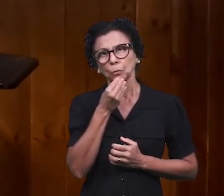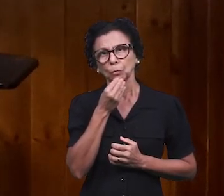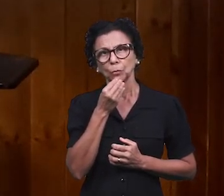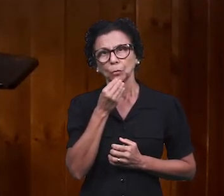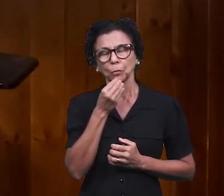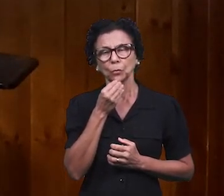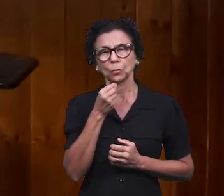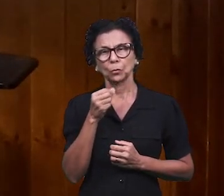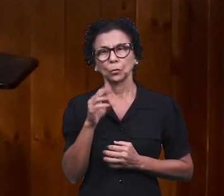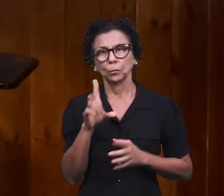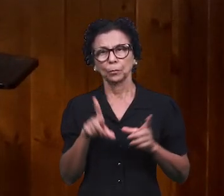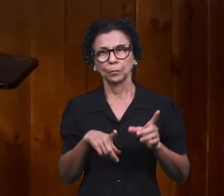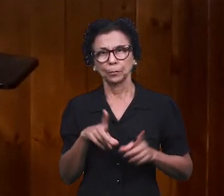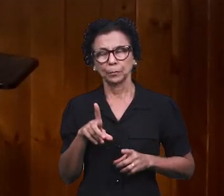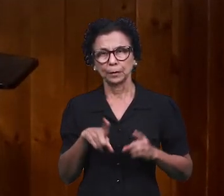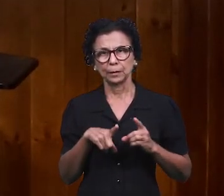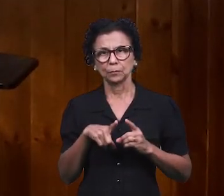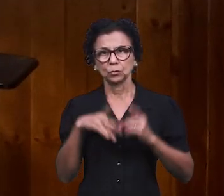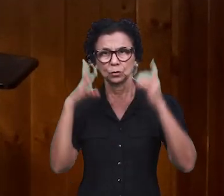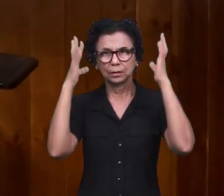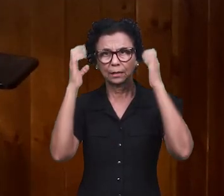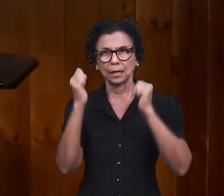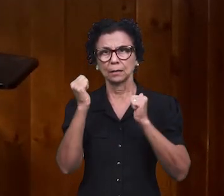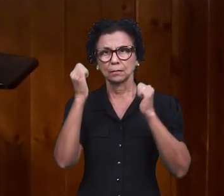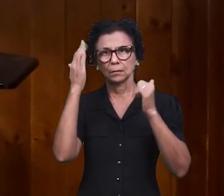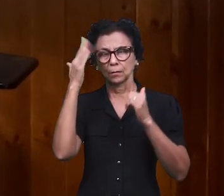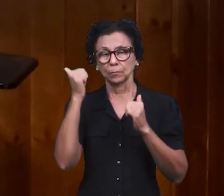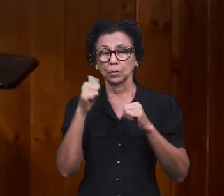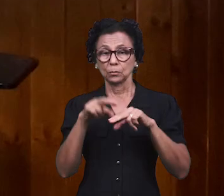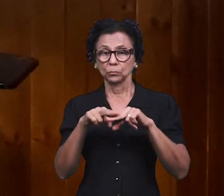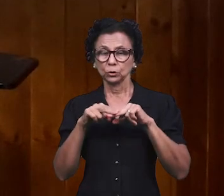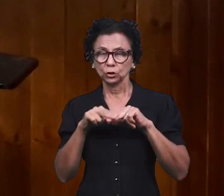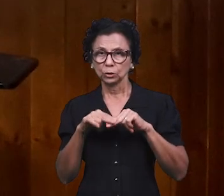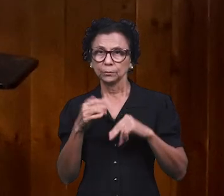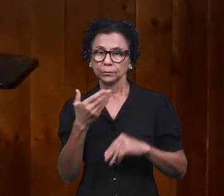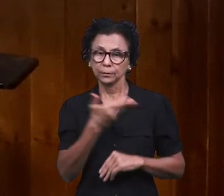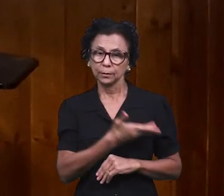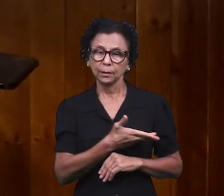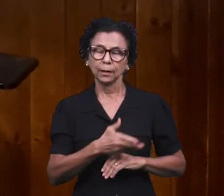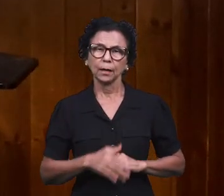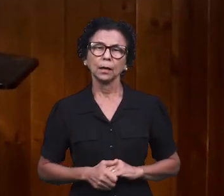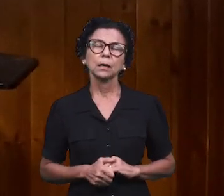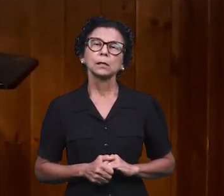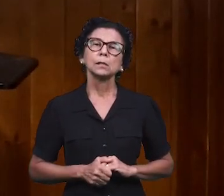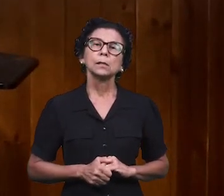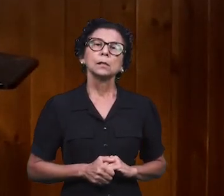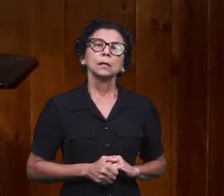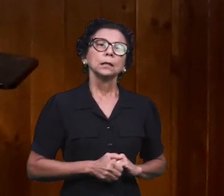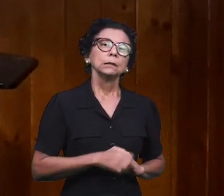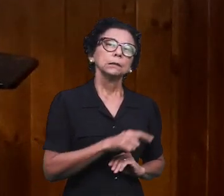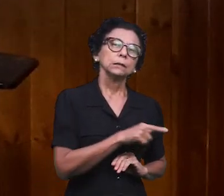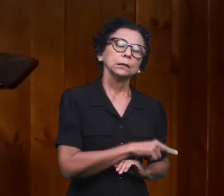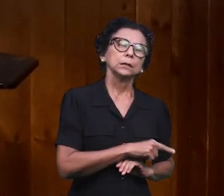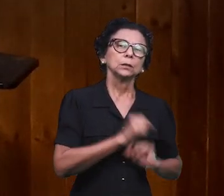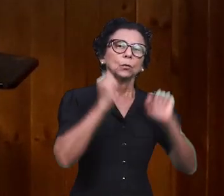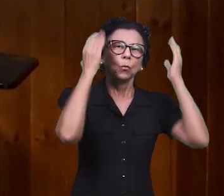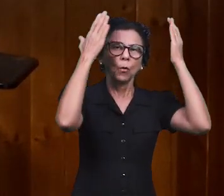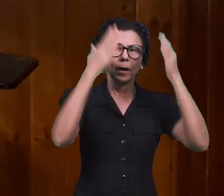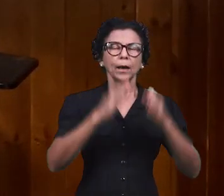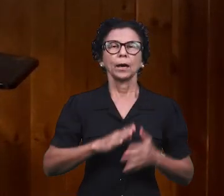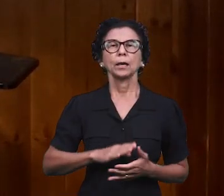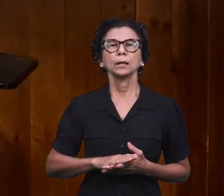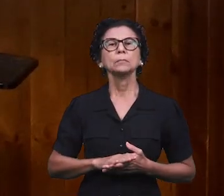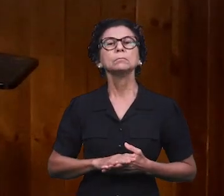o plano de Amã fosse exposto e autoriza os judeus a se defender. Então, acontece uma